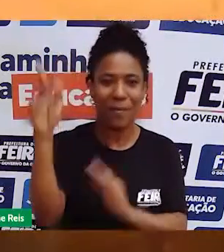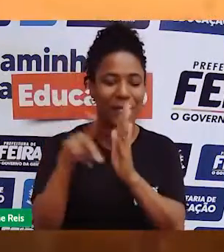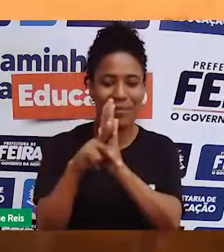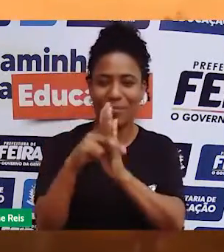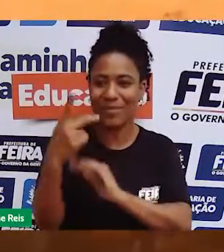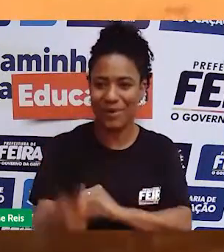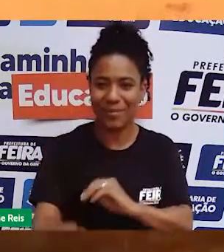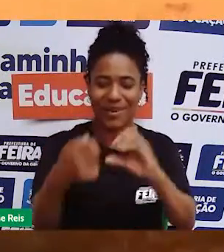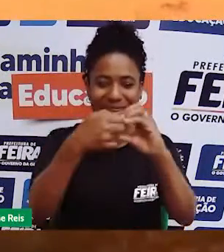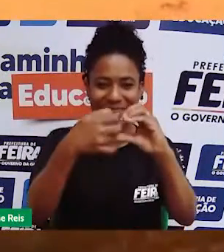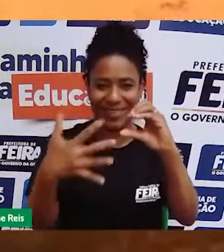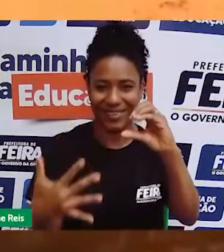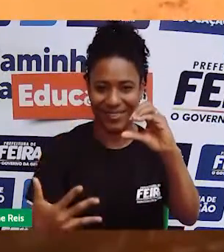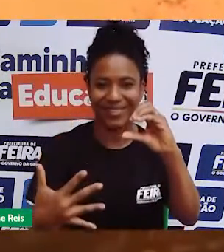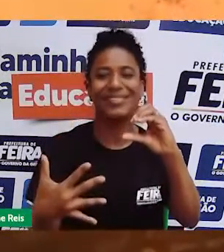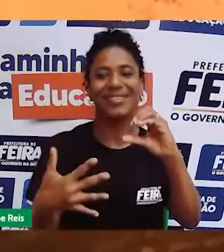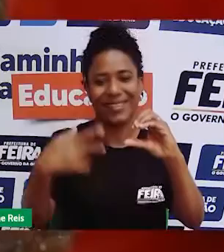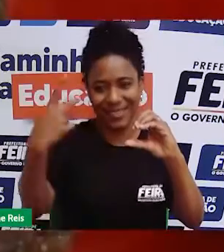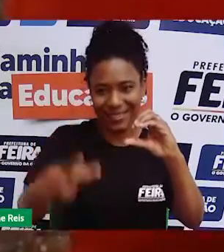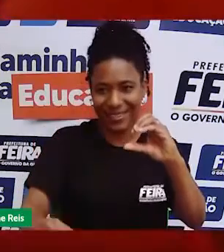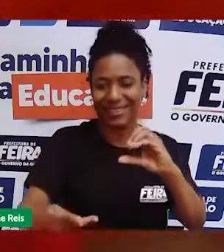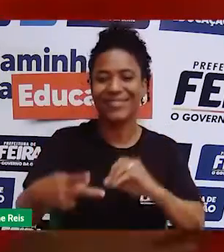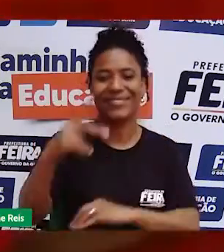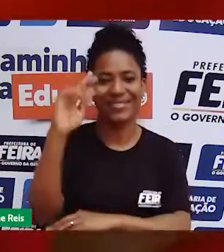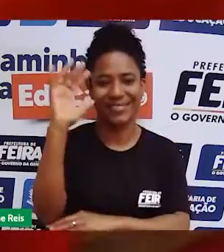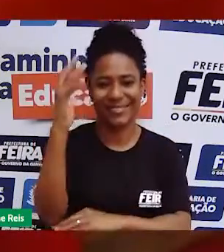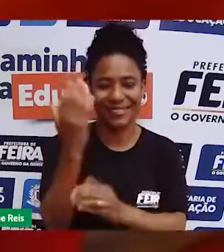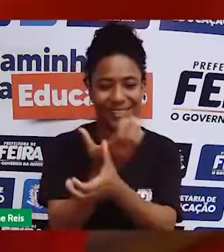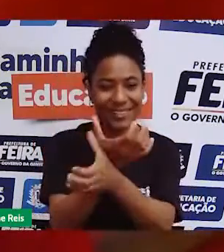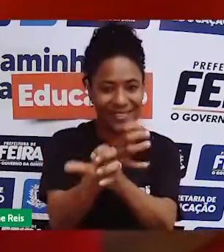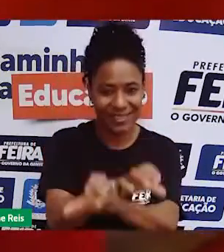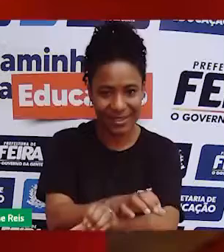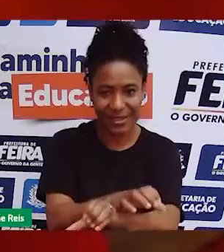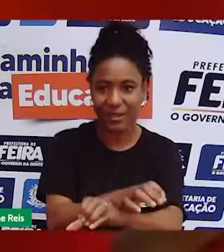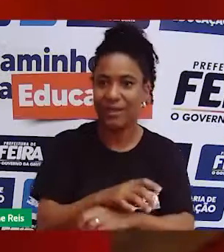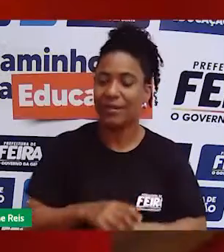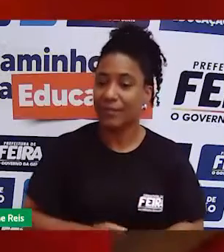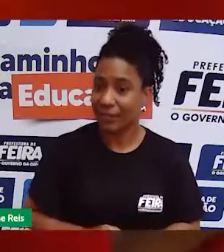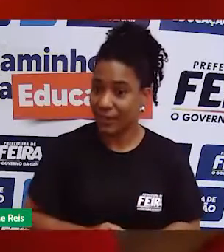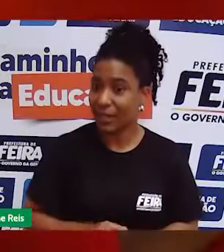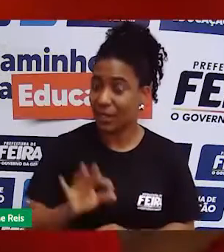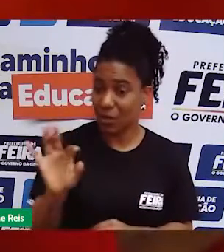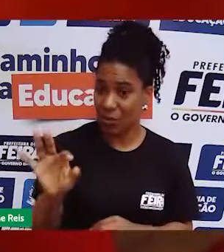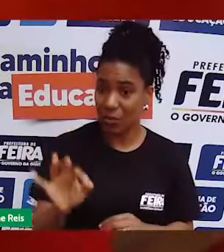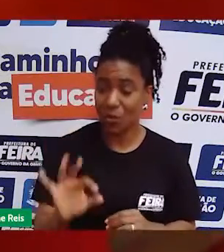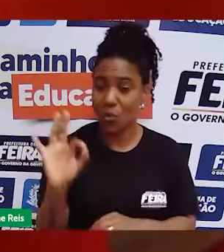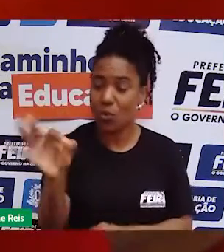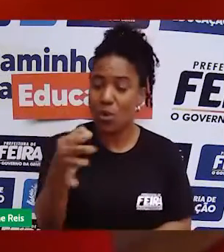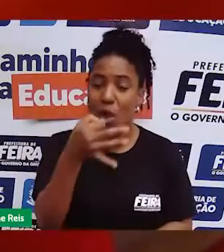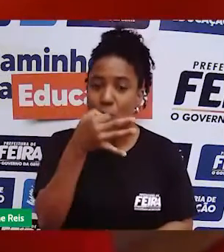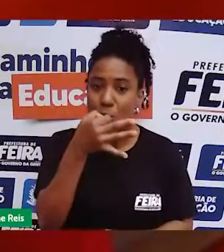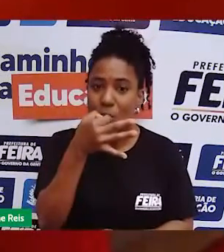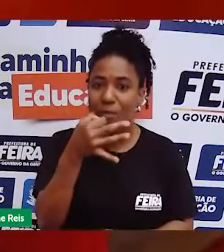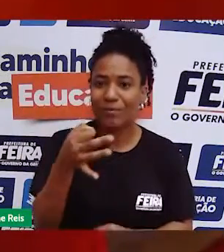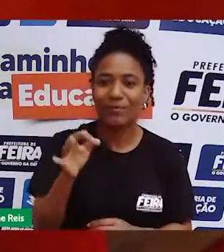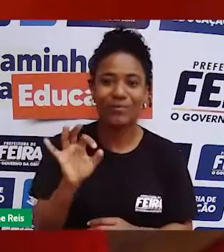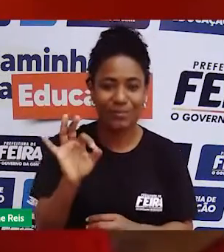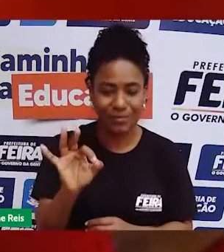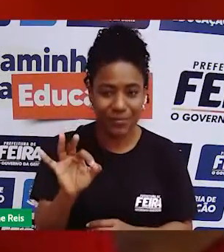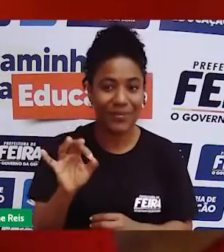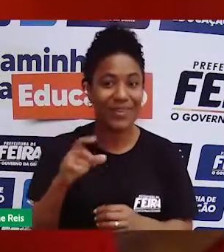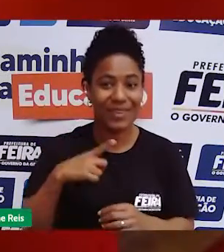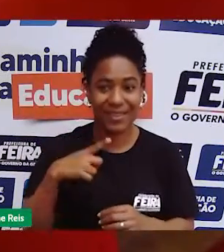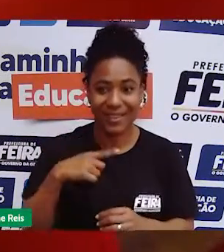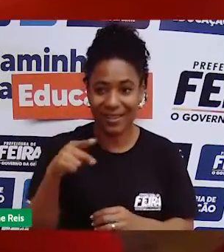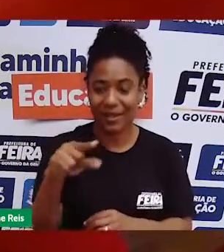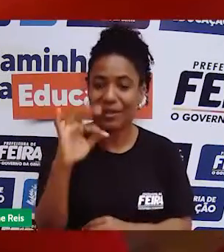uma árvore que de tudo se aproveita. O umbuzeiro é o símbolo do sertão, tipicamente da caatinga, e ele fornece